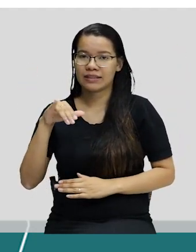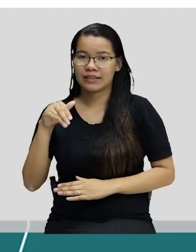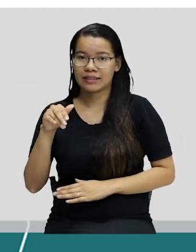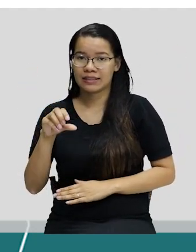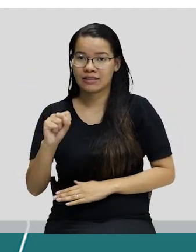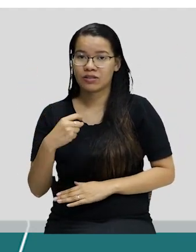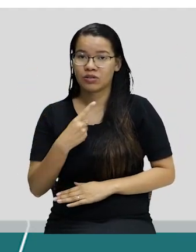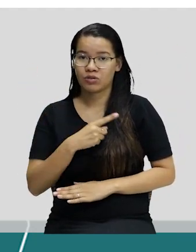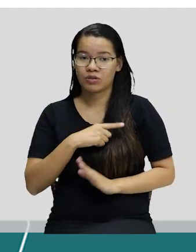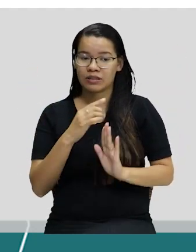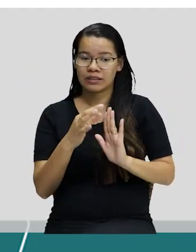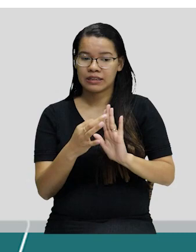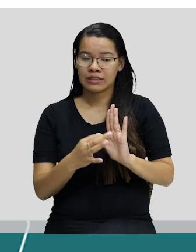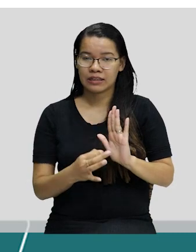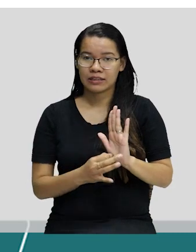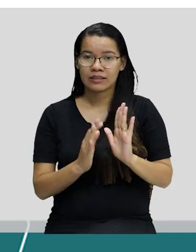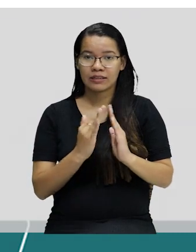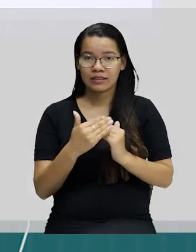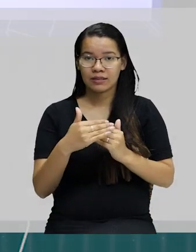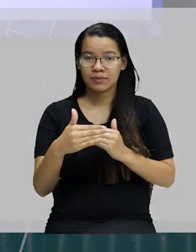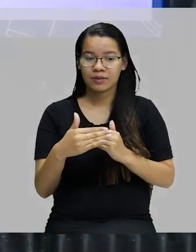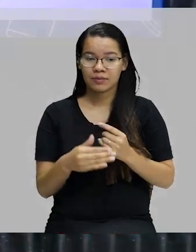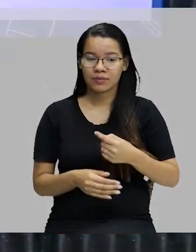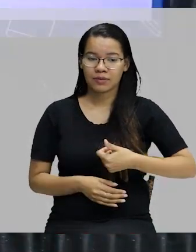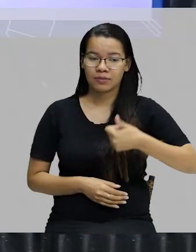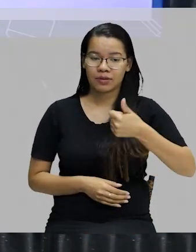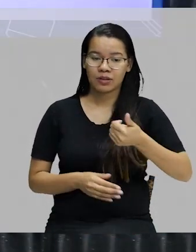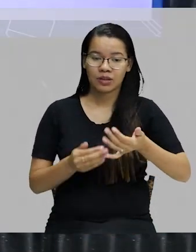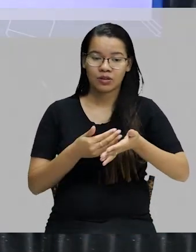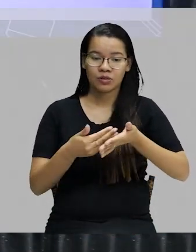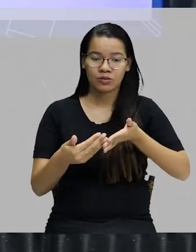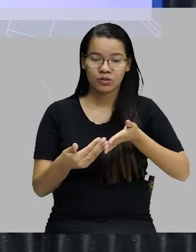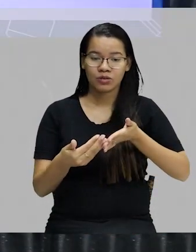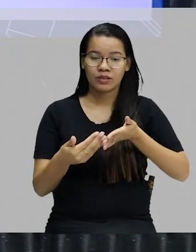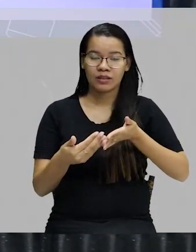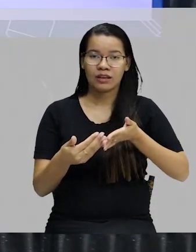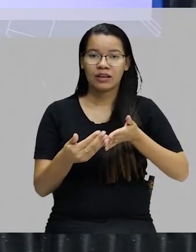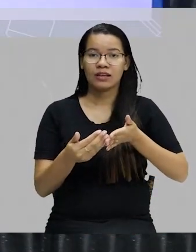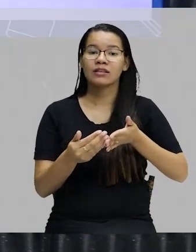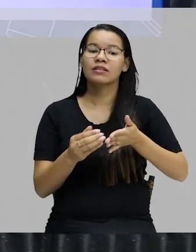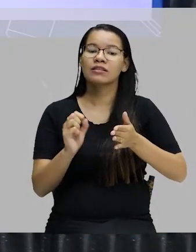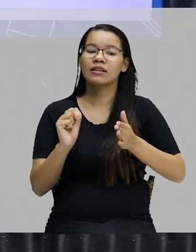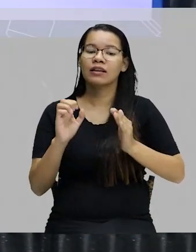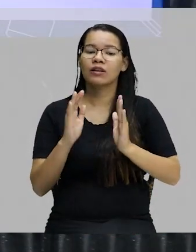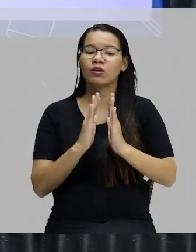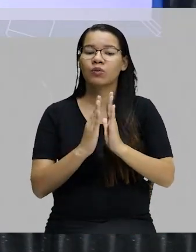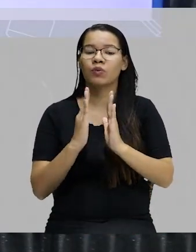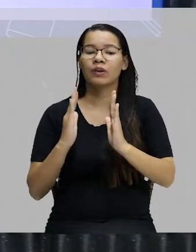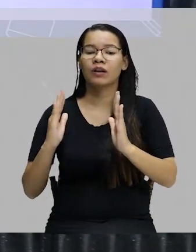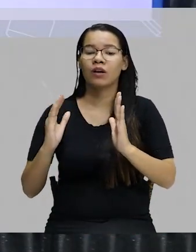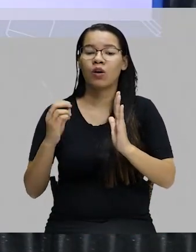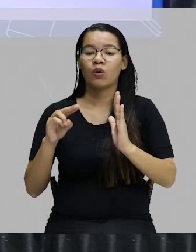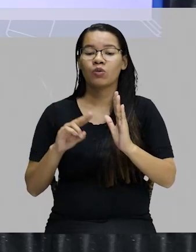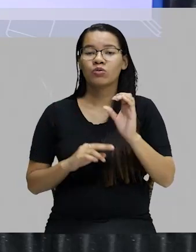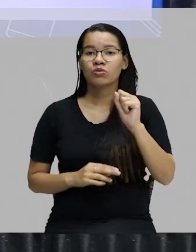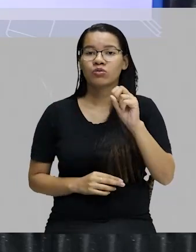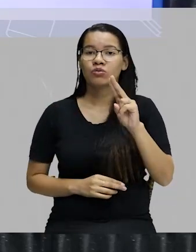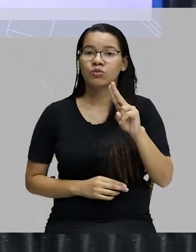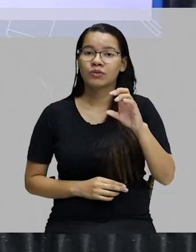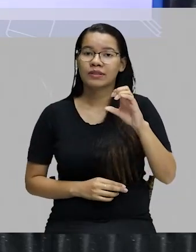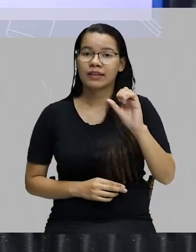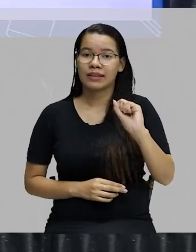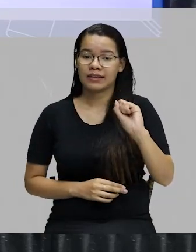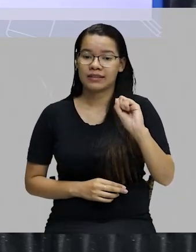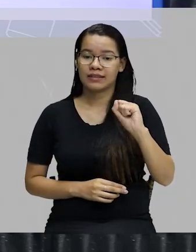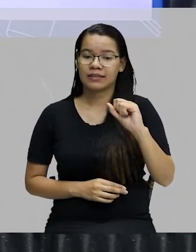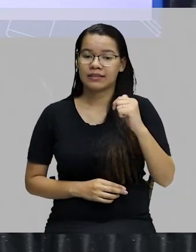consiste apenas 2 itens nele. No primeiro, temos a introdução às sequências ou sucessões, é o outro nome que a gente dá para as sequências, e depois nós vamos